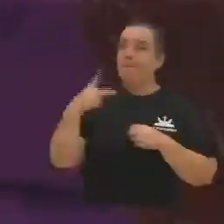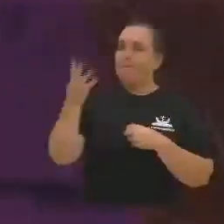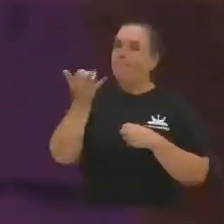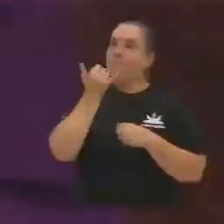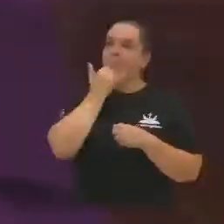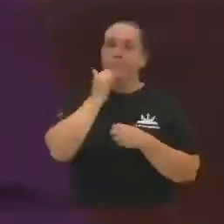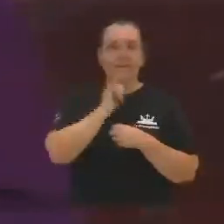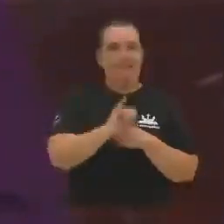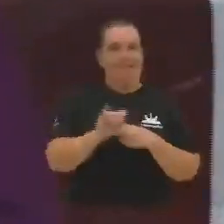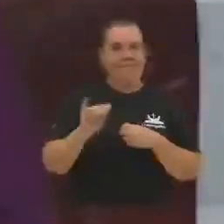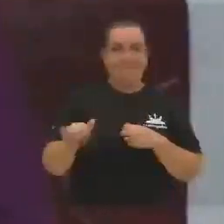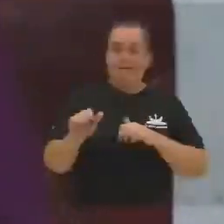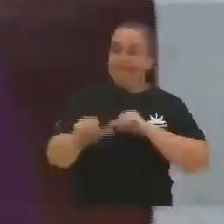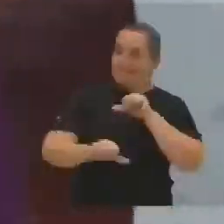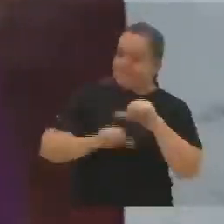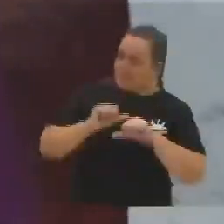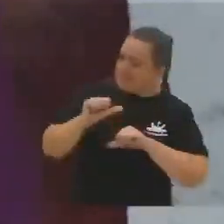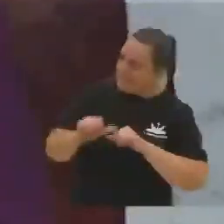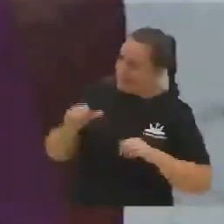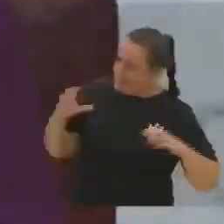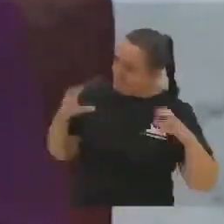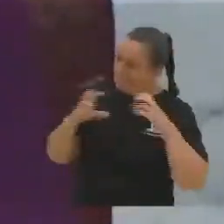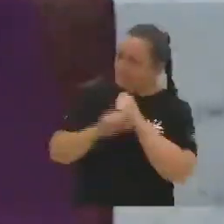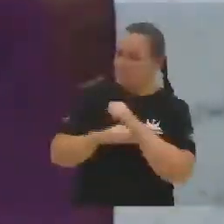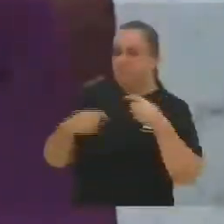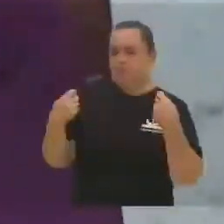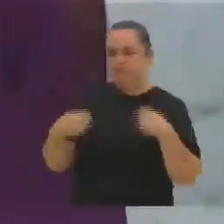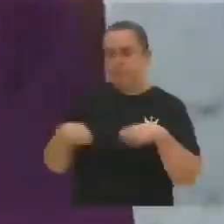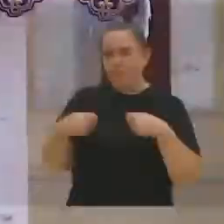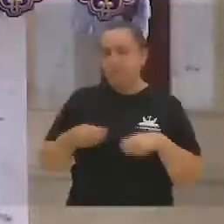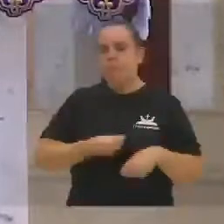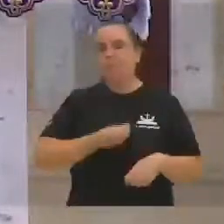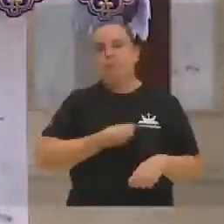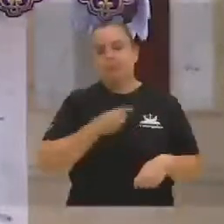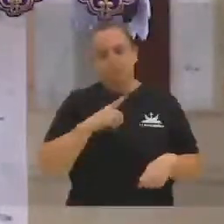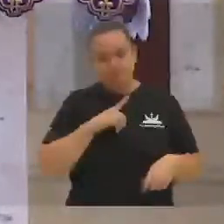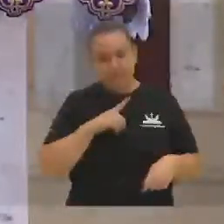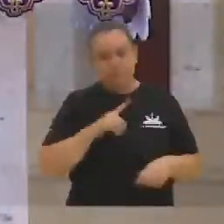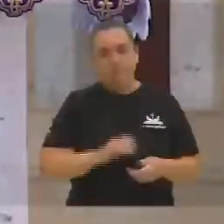perdão, da mudança completa das nossas vidas.